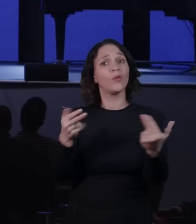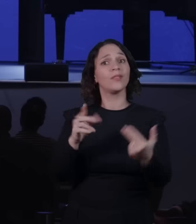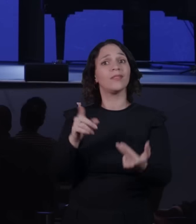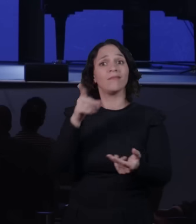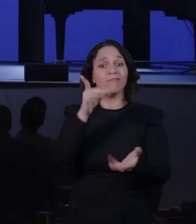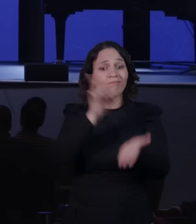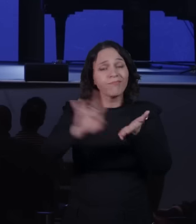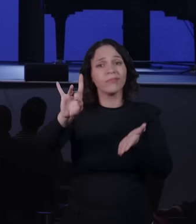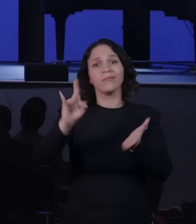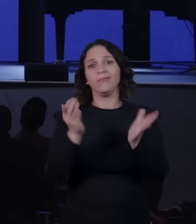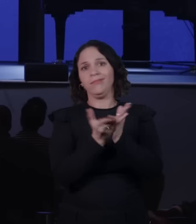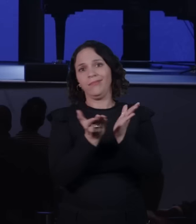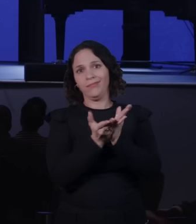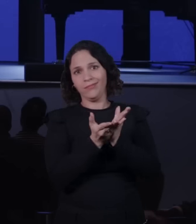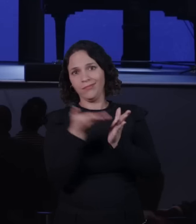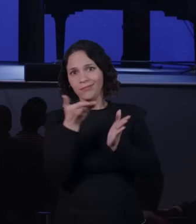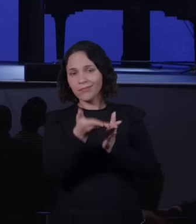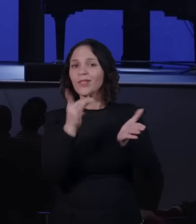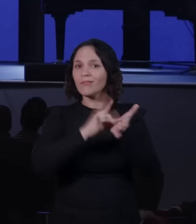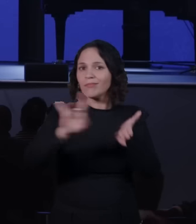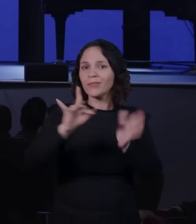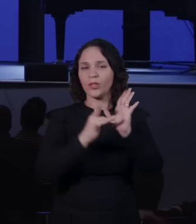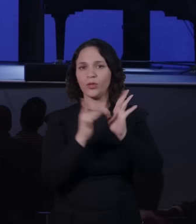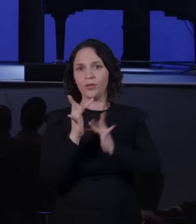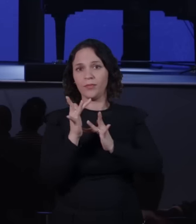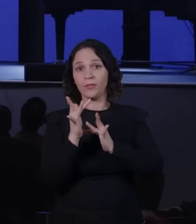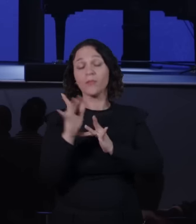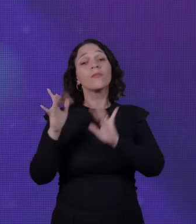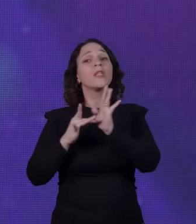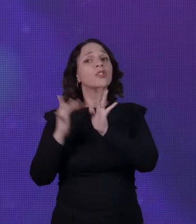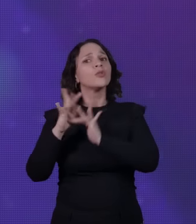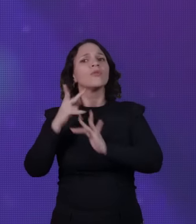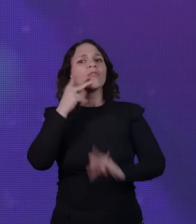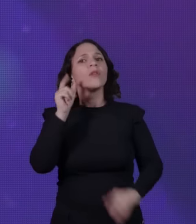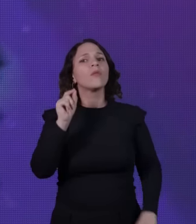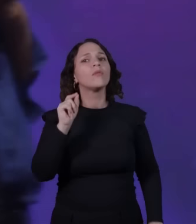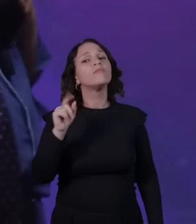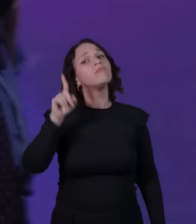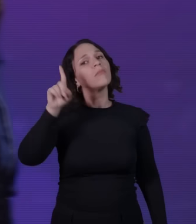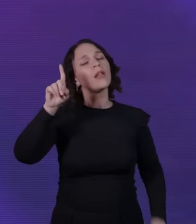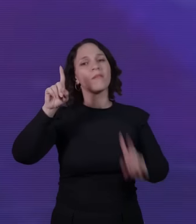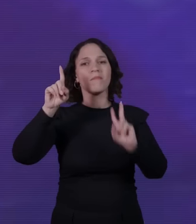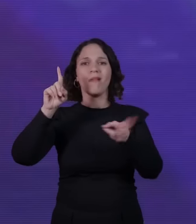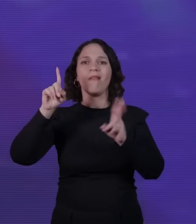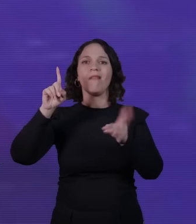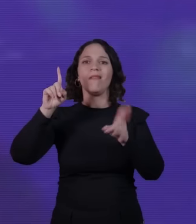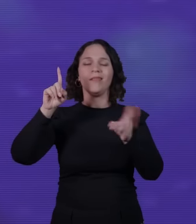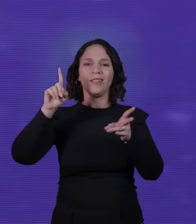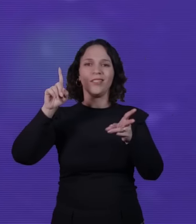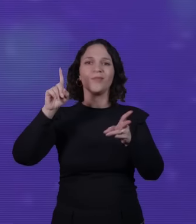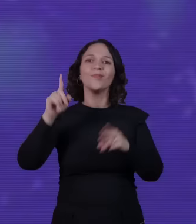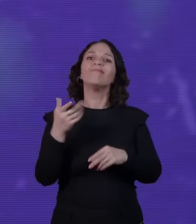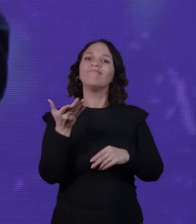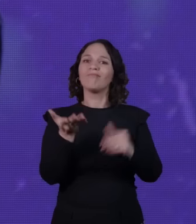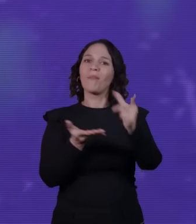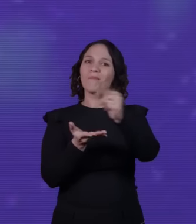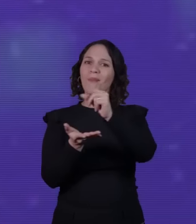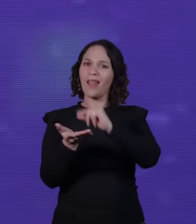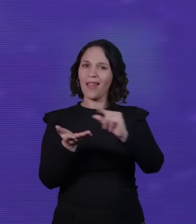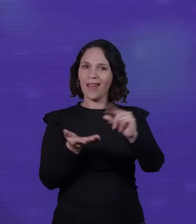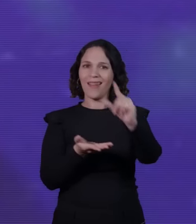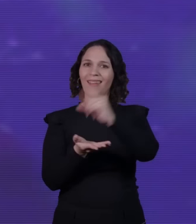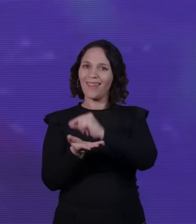anticristão. E o que Jesus diz: sou eu quem segura as 7 estrelas